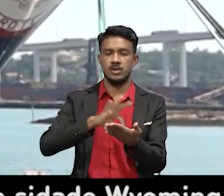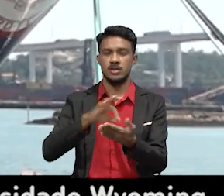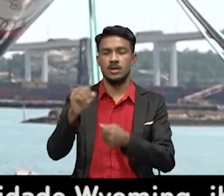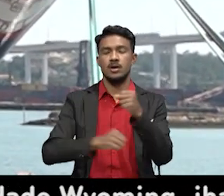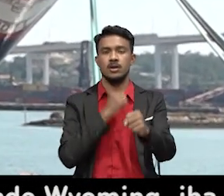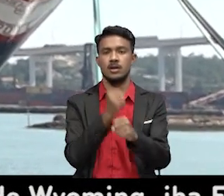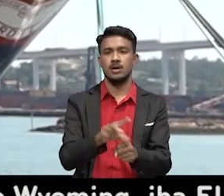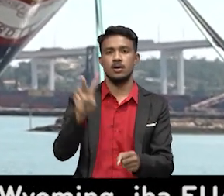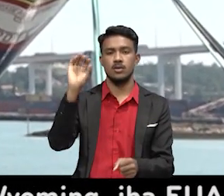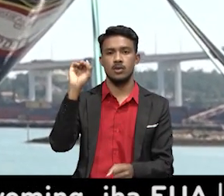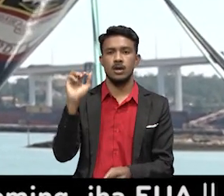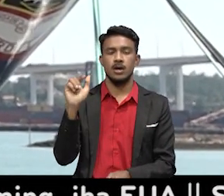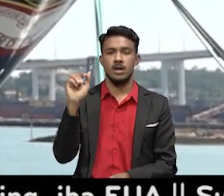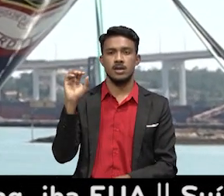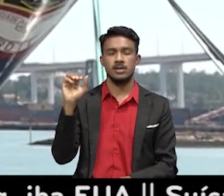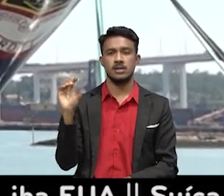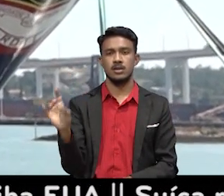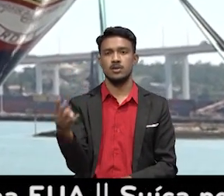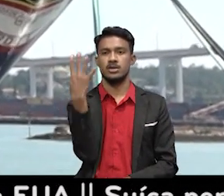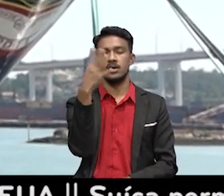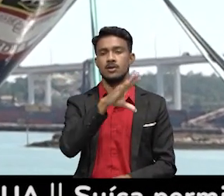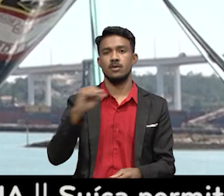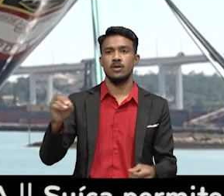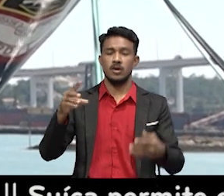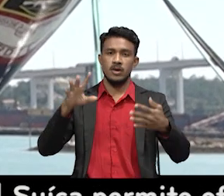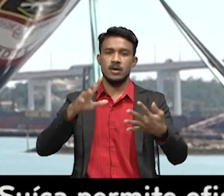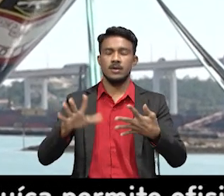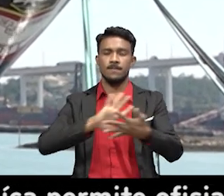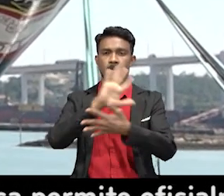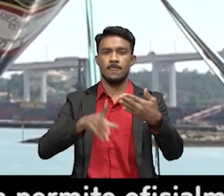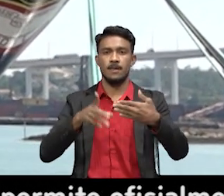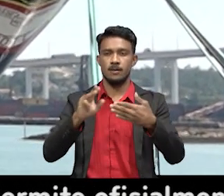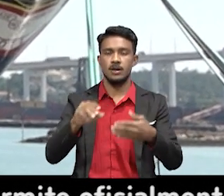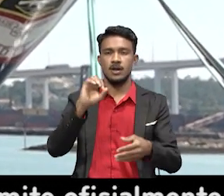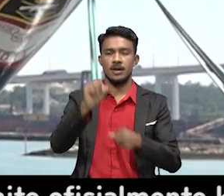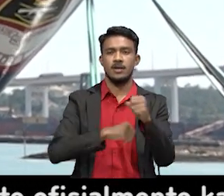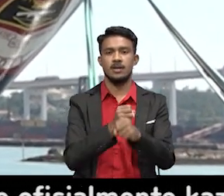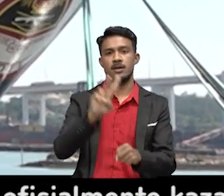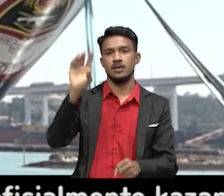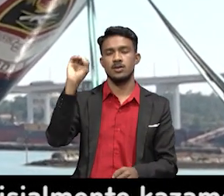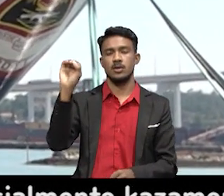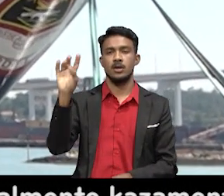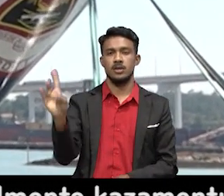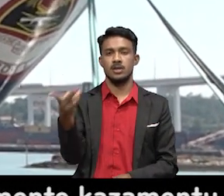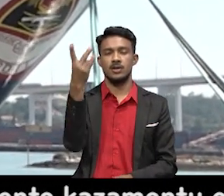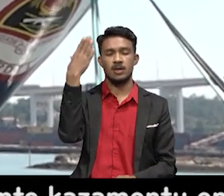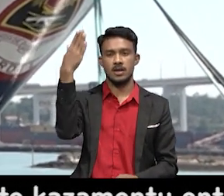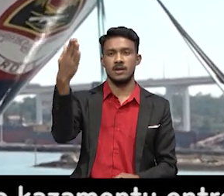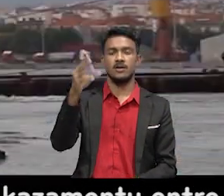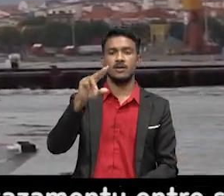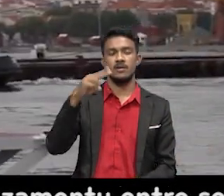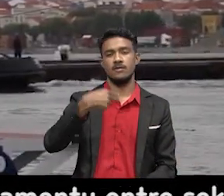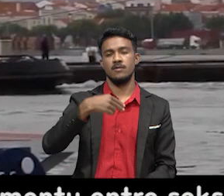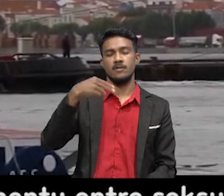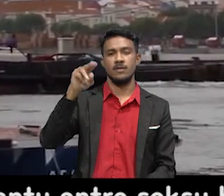rua sanuluresin hat. No inaugura iha fulan maio tinan rihun rua sanuluresin hitu iha cidade Figueira da Foz. Mai betama